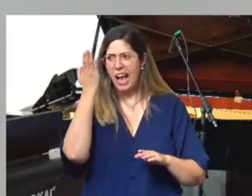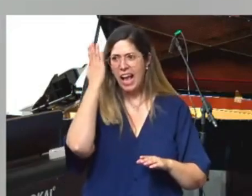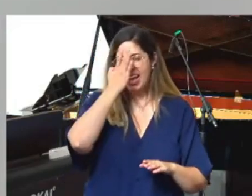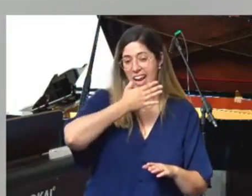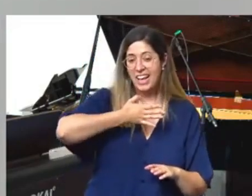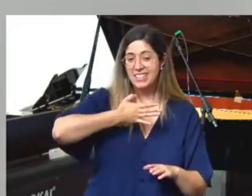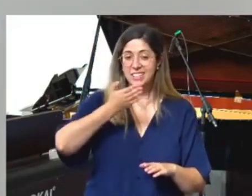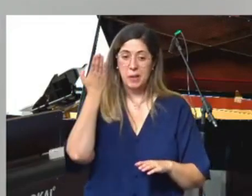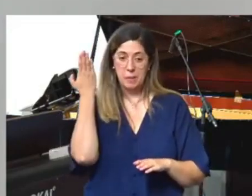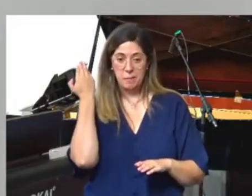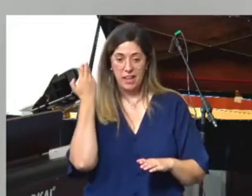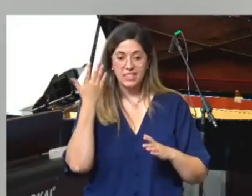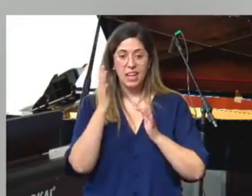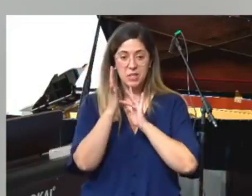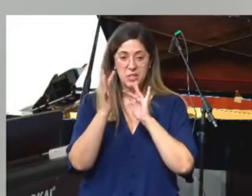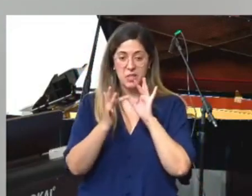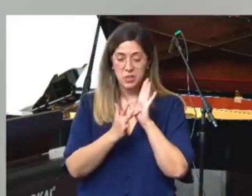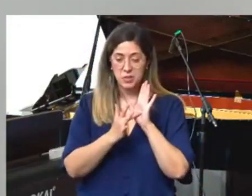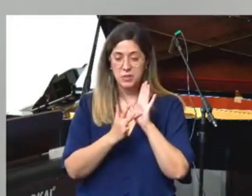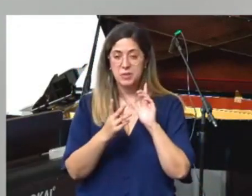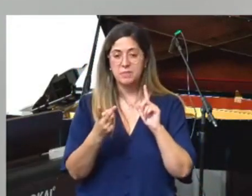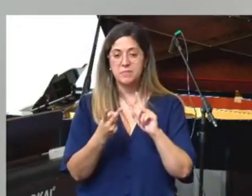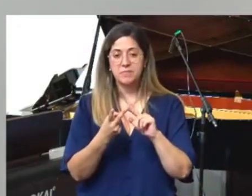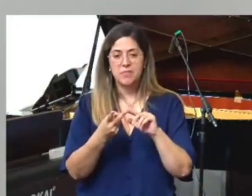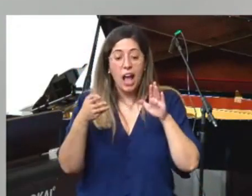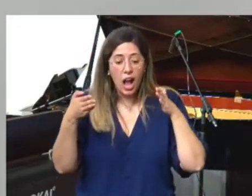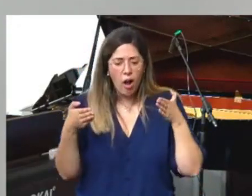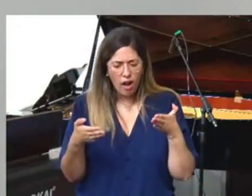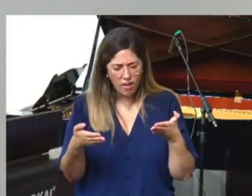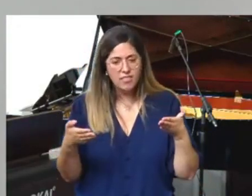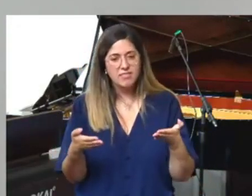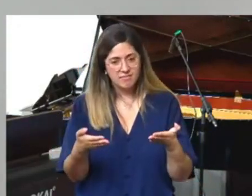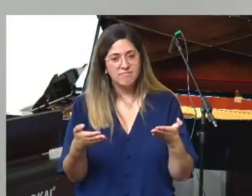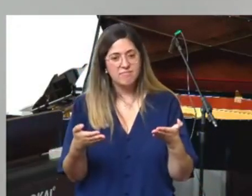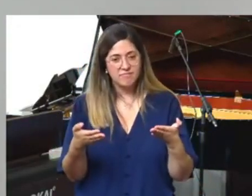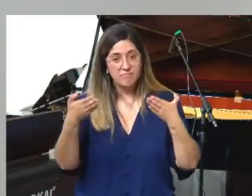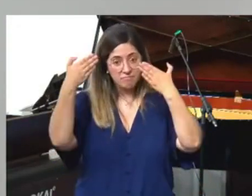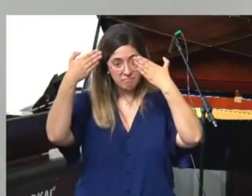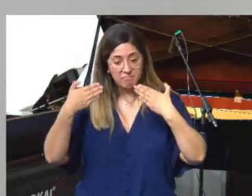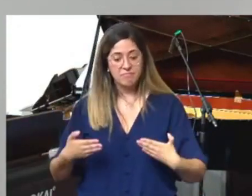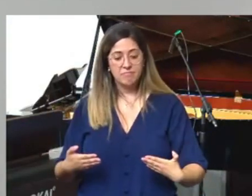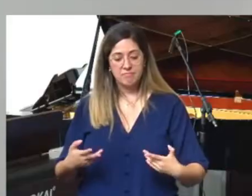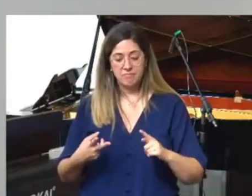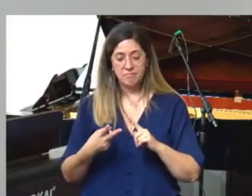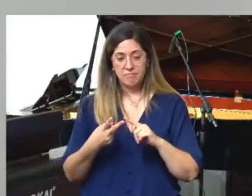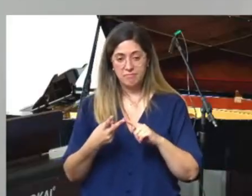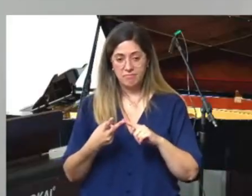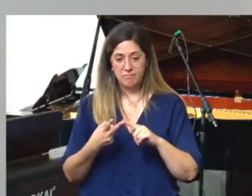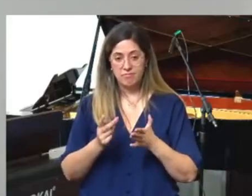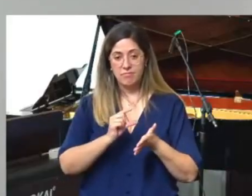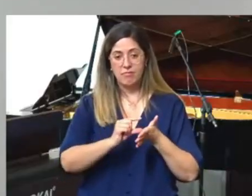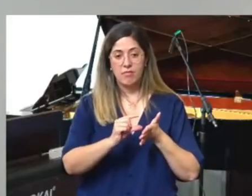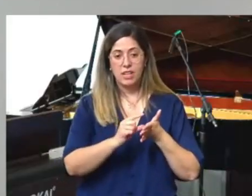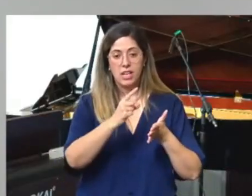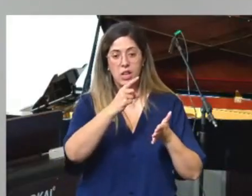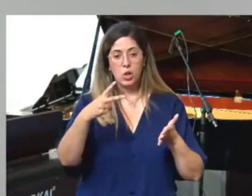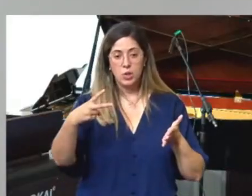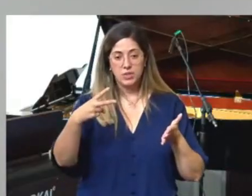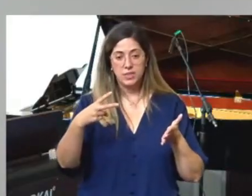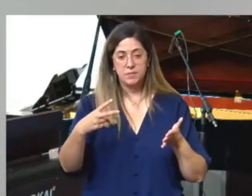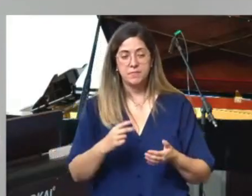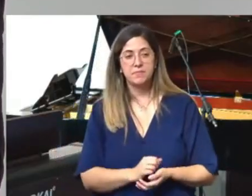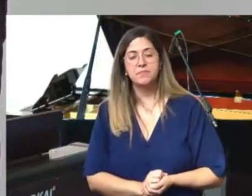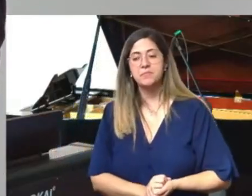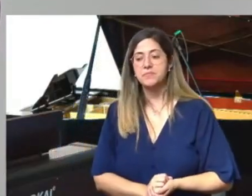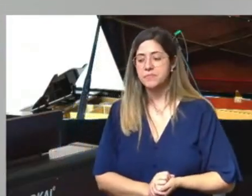passado na obra de Cristo, ela se manifesta aqui e agora, no presente. Vejam o que o verso de número 12 nos